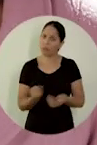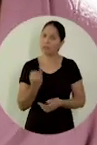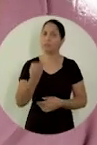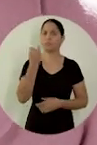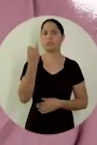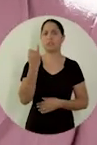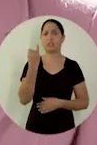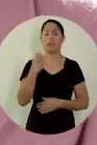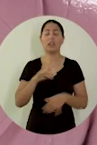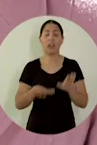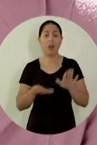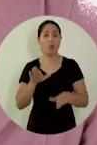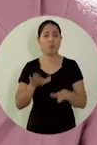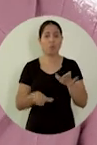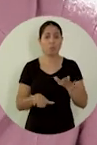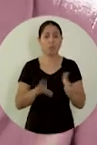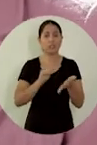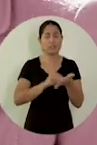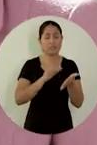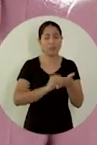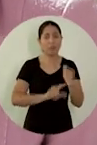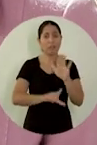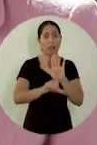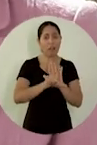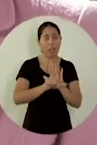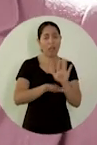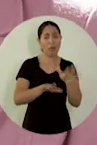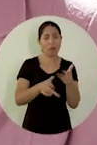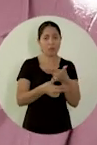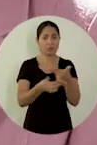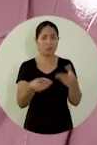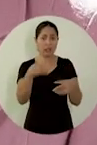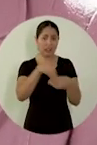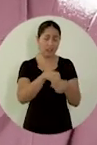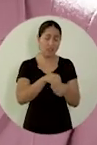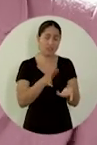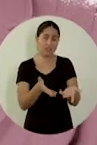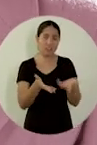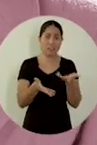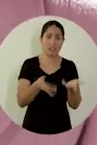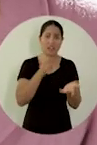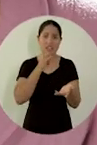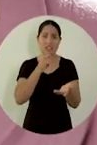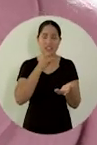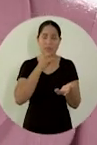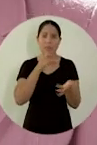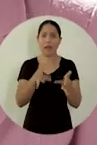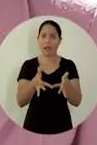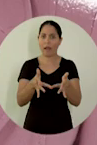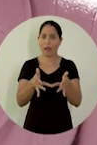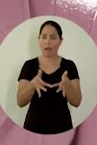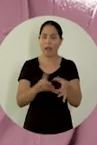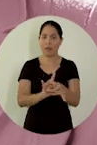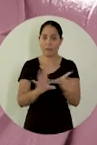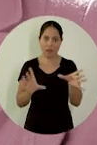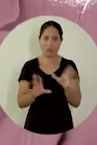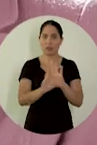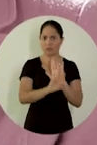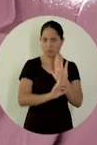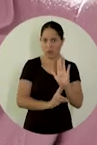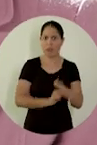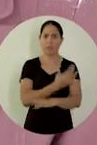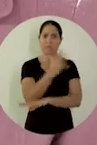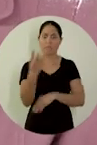é bastante importante. Nós temos ainda lacunas dentro da nossa legislação, e uma delas é com relação ao